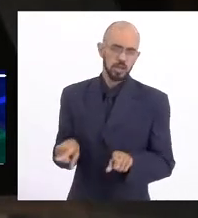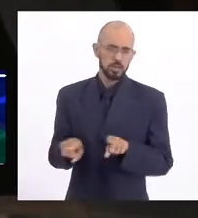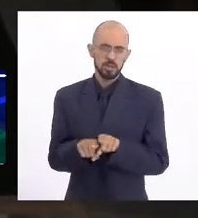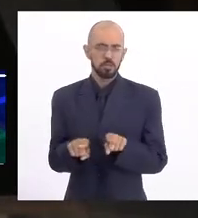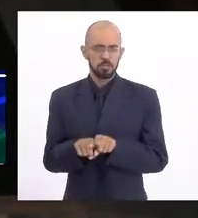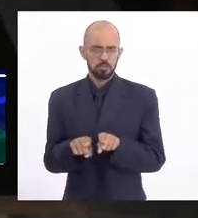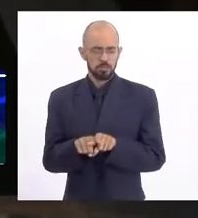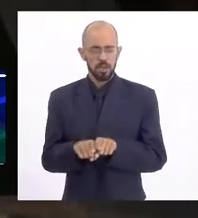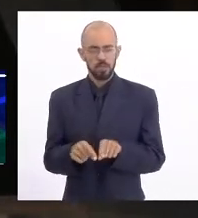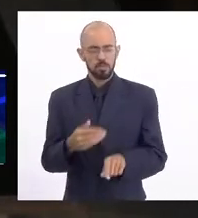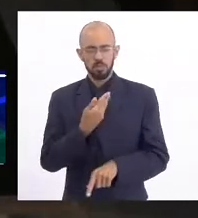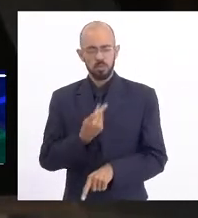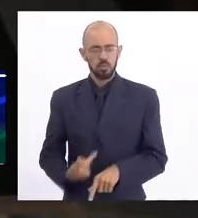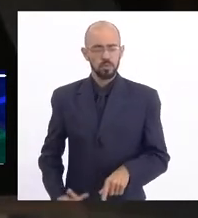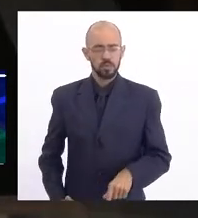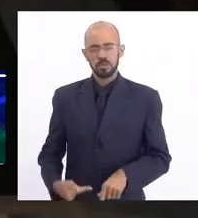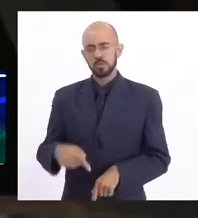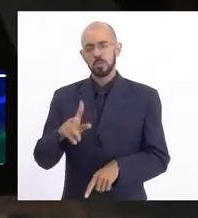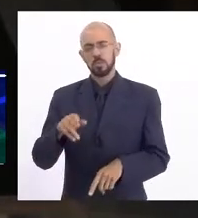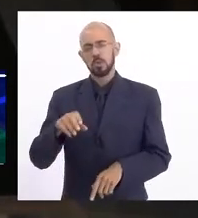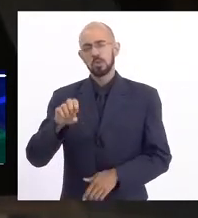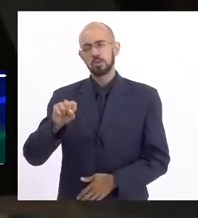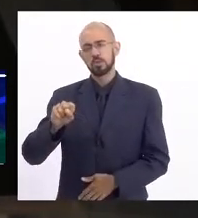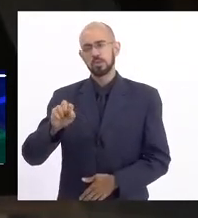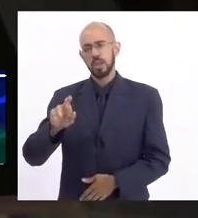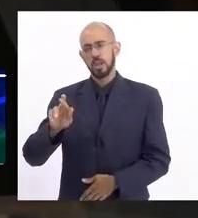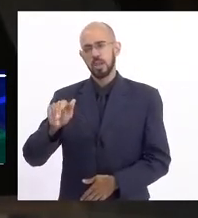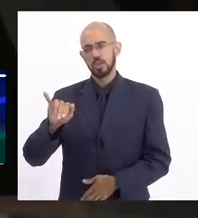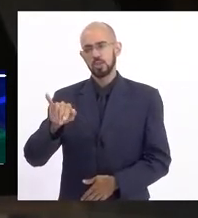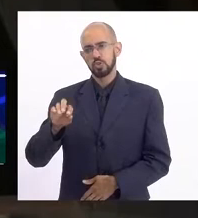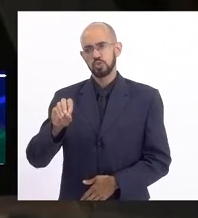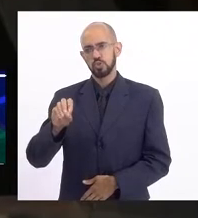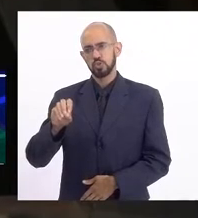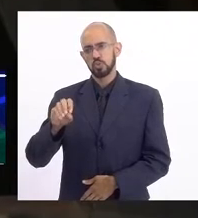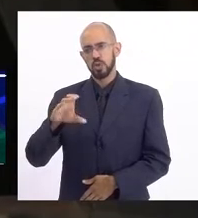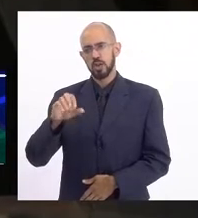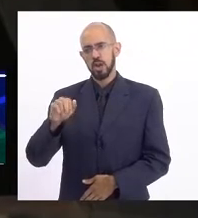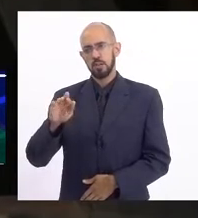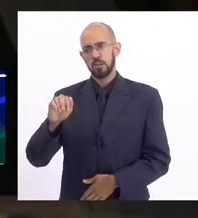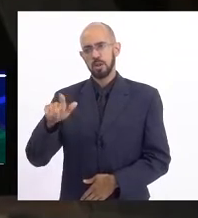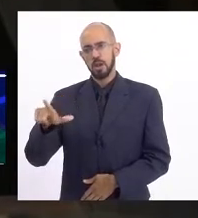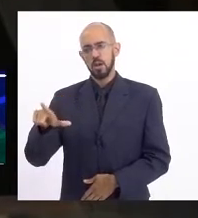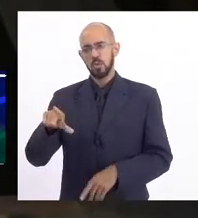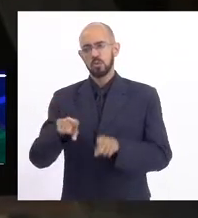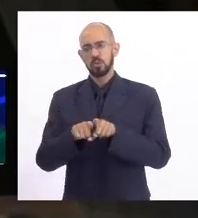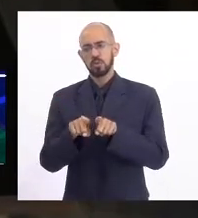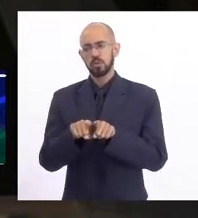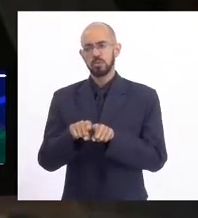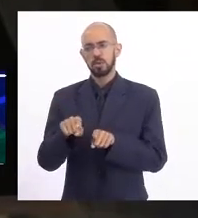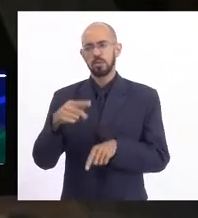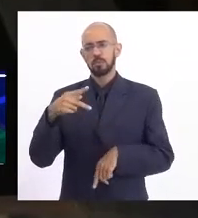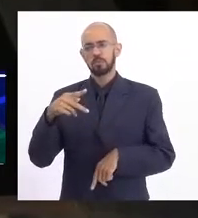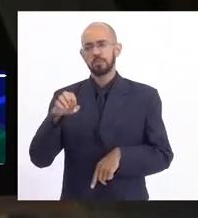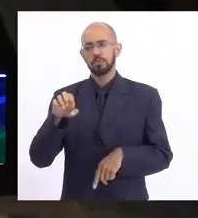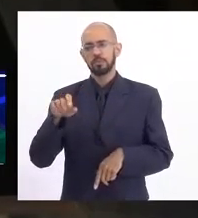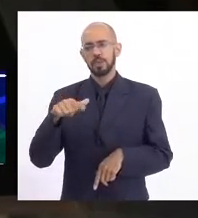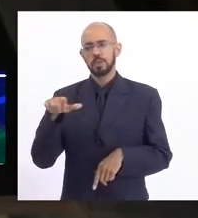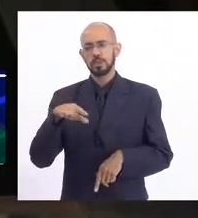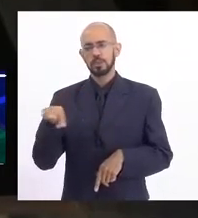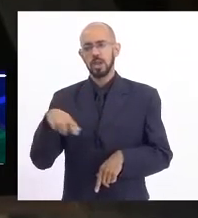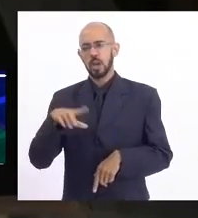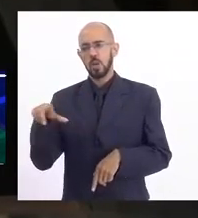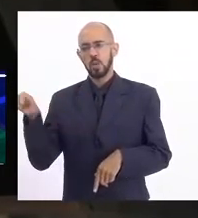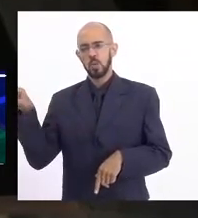por governadores como Sérgio Cabral e Luiz Fernando Pezão, ou seja, atos oficiais que desviavam, né,